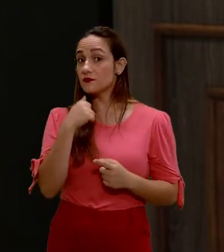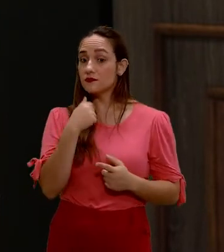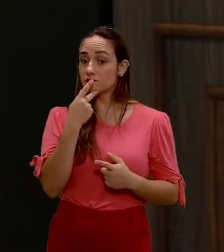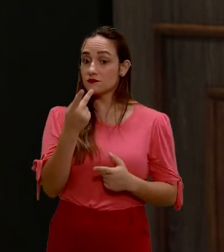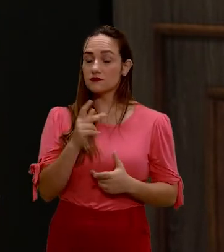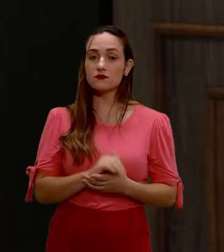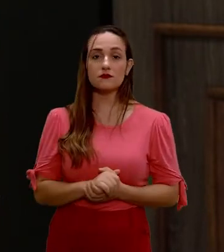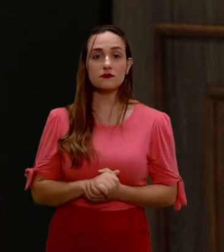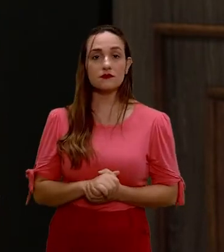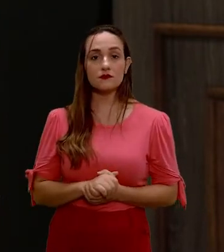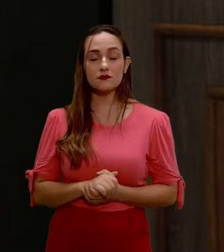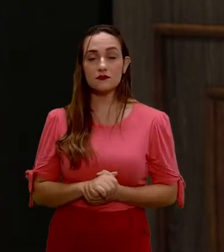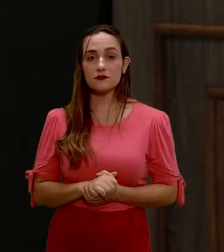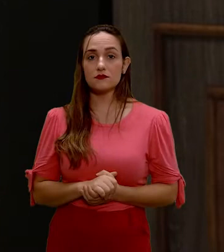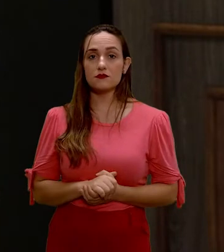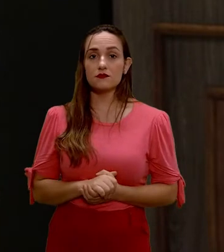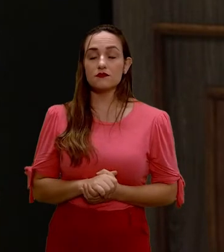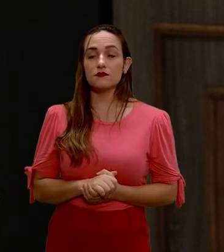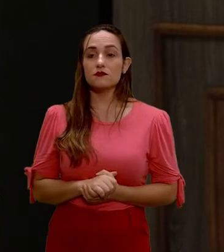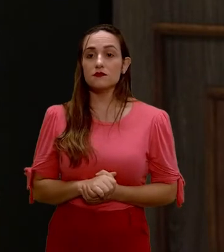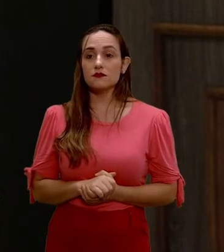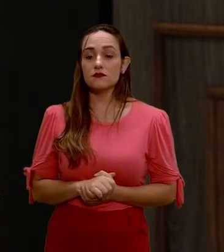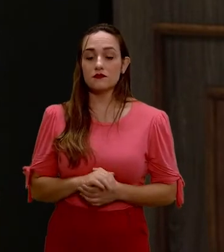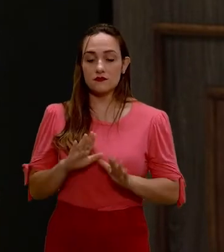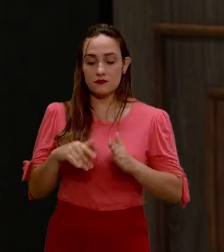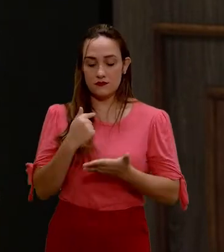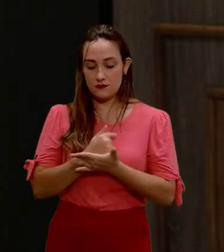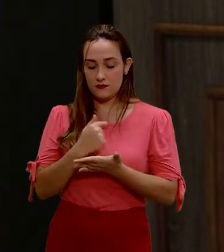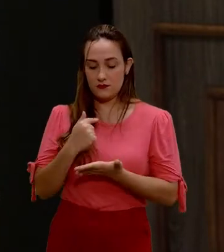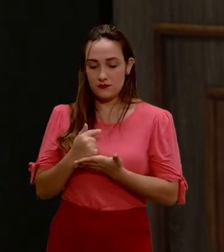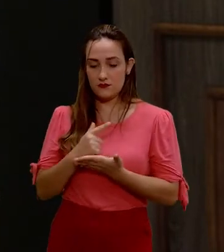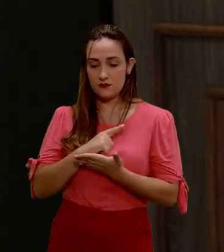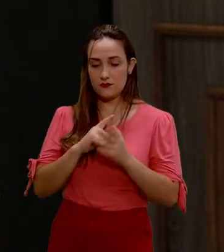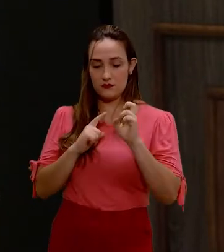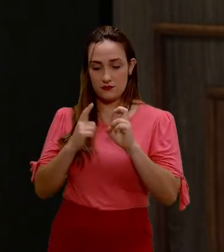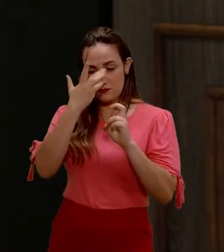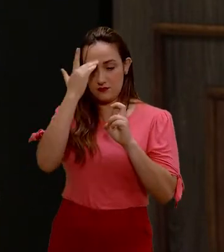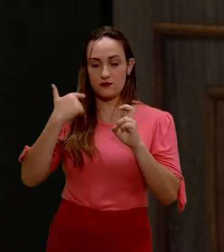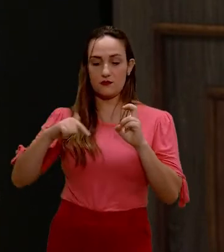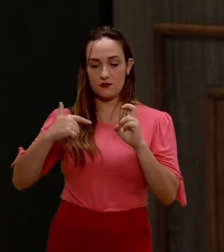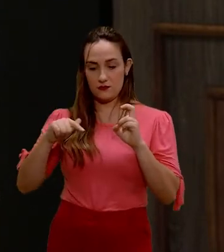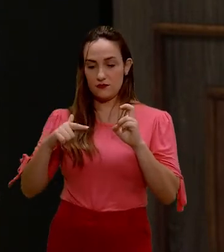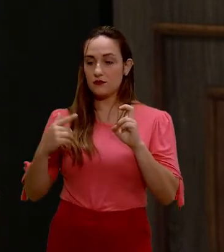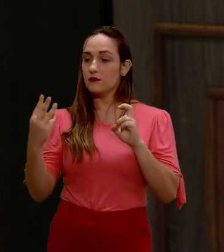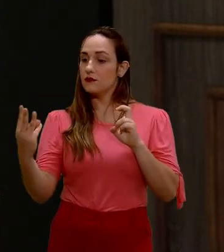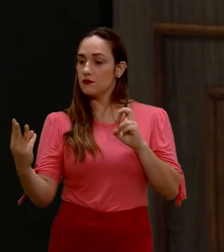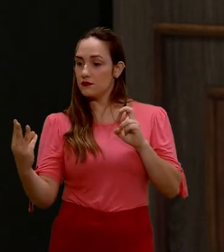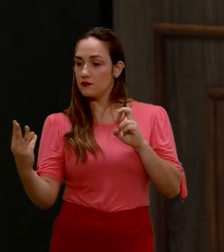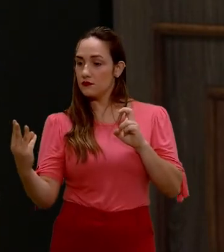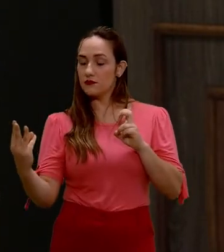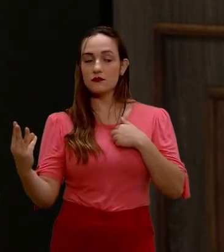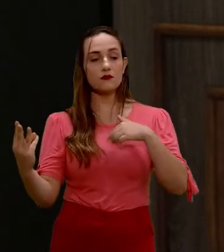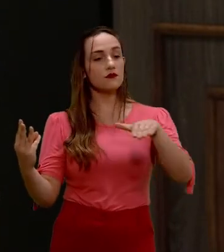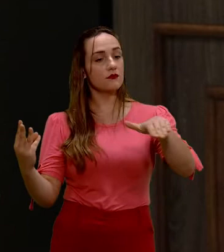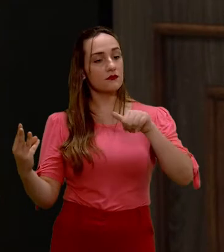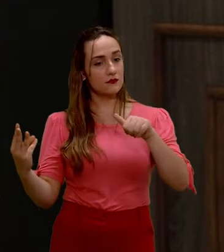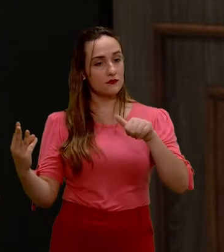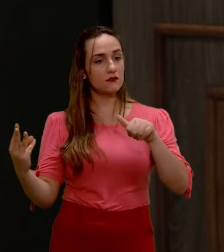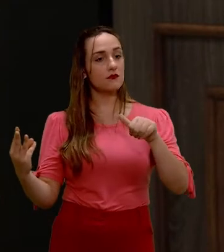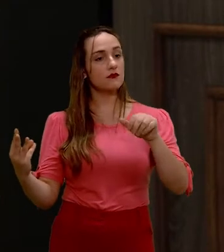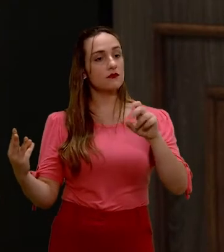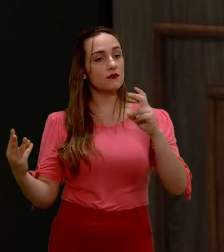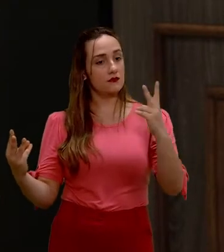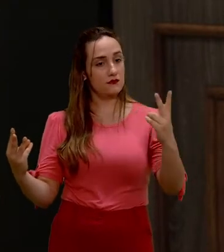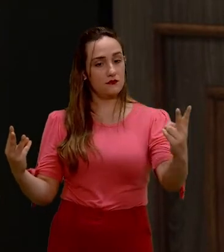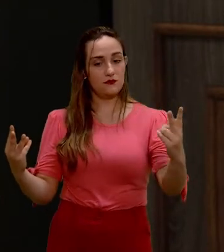como eu havia dito, às vezes, por exemplo, digamos que o cartório tinha 5 servidores, então ficará 3 e a gente trazia 3, mas a gente